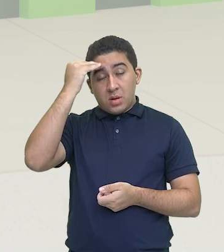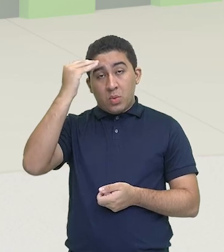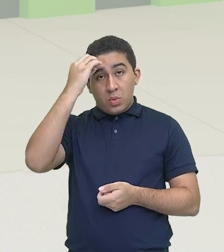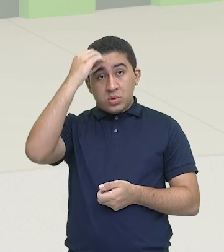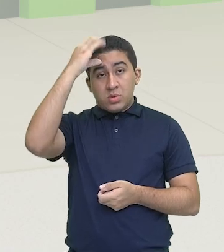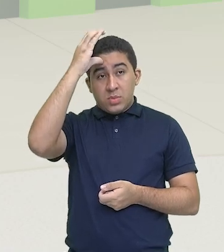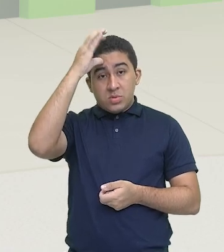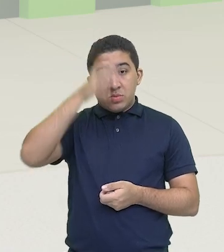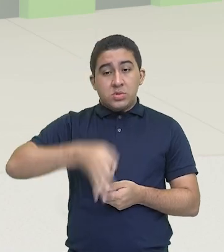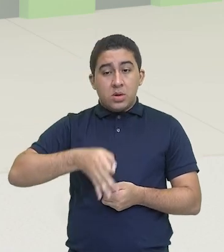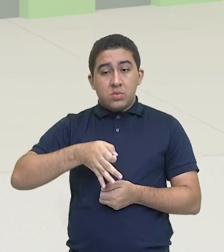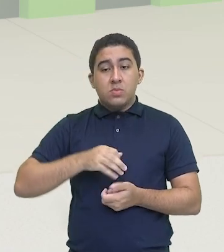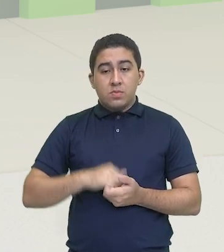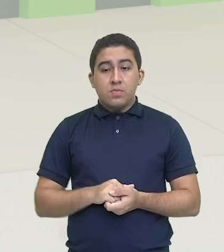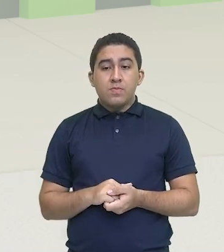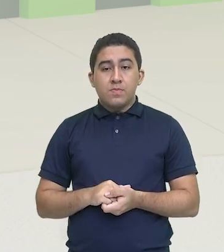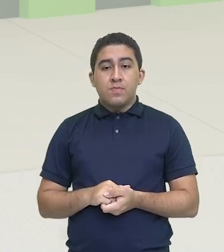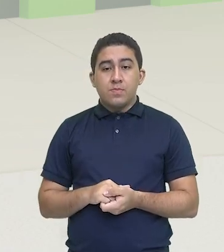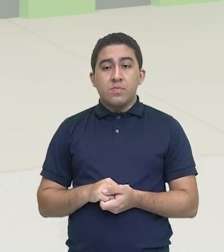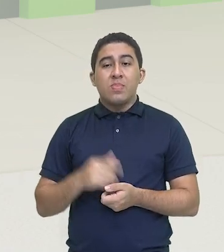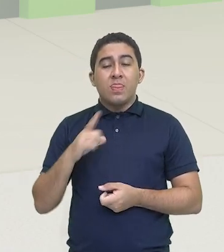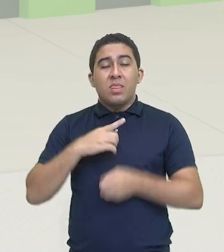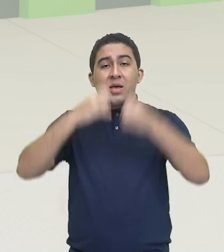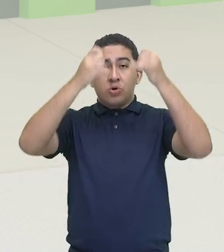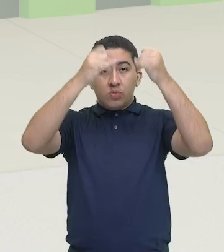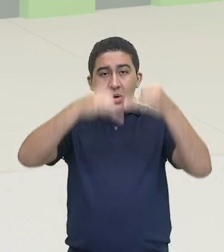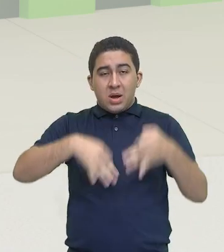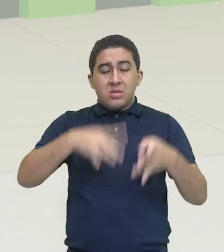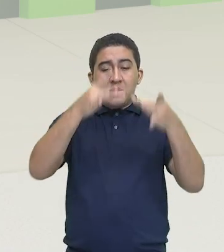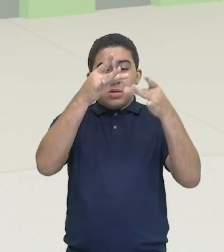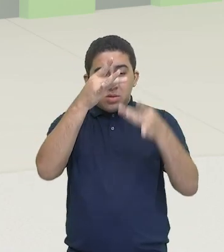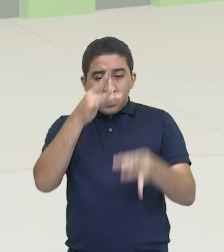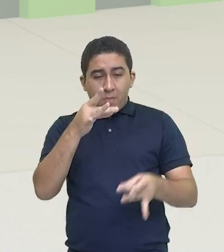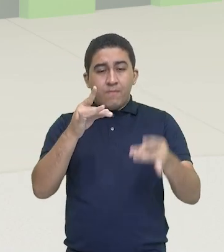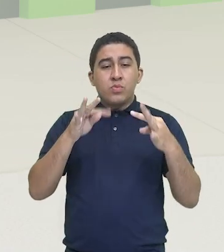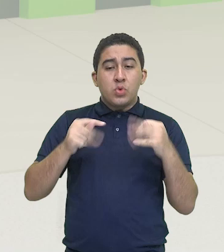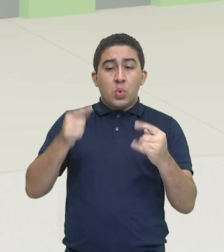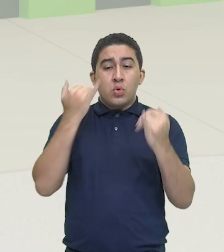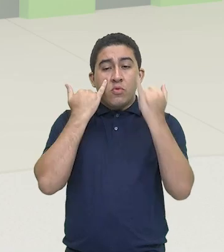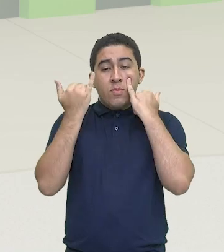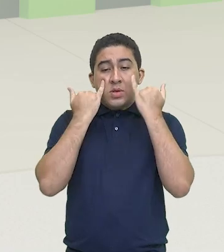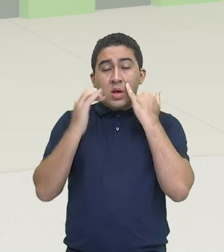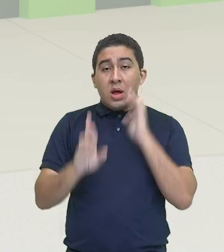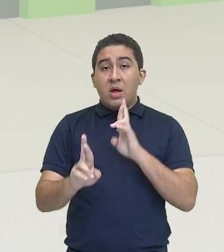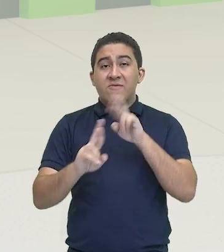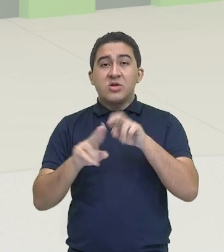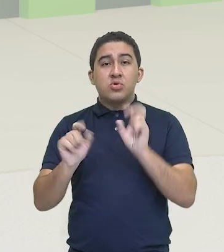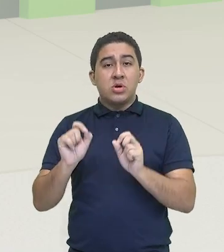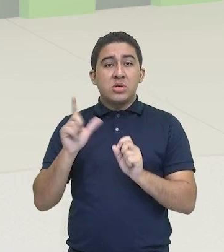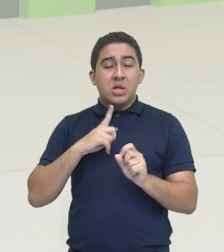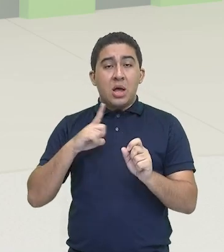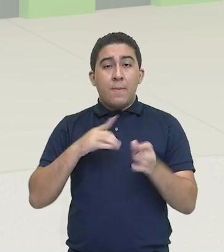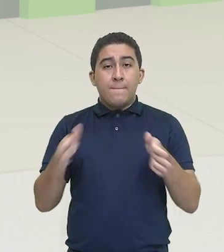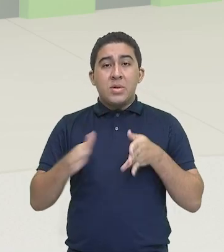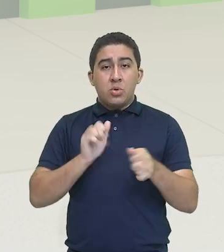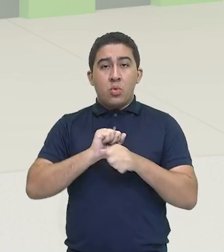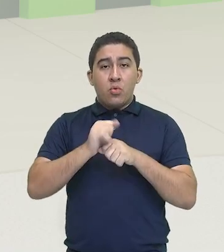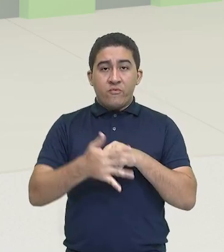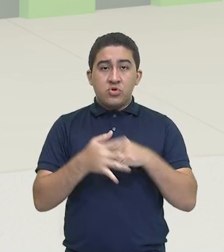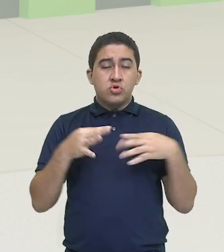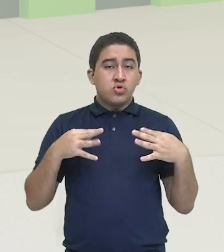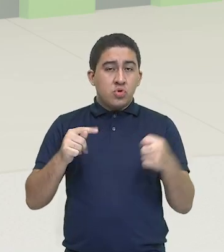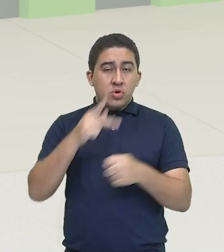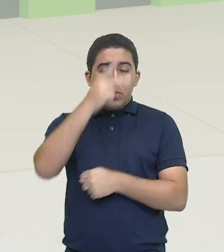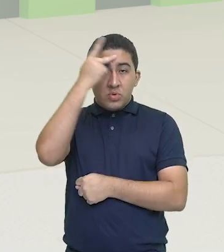conhecimento suficiente, sendo explicados todas as informações sobre aquela grande pandemia que